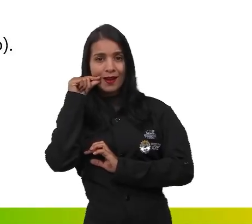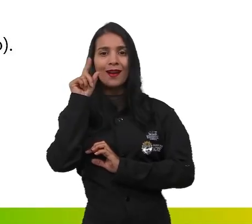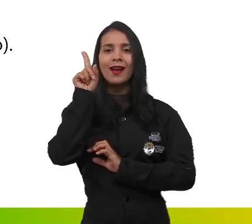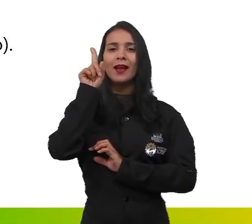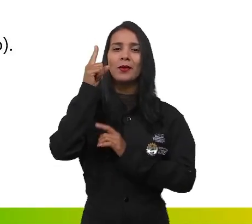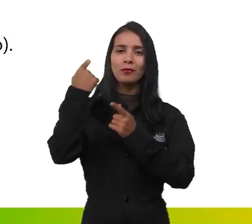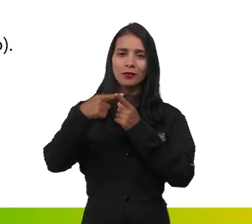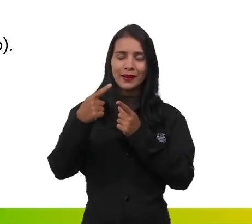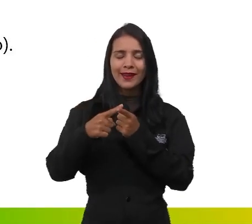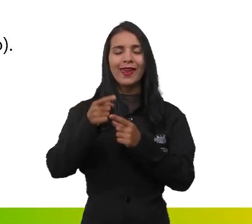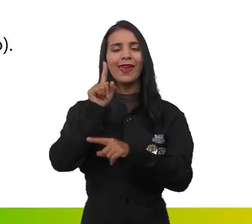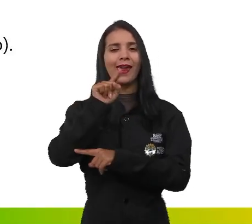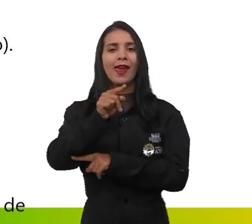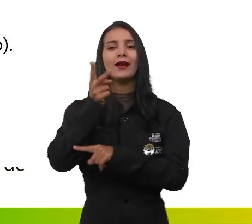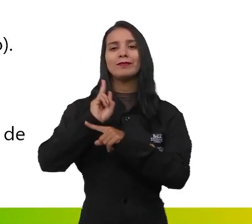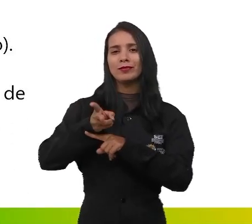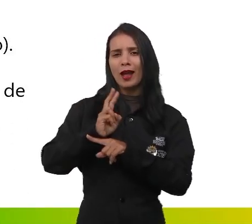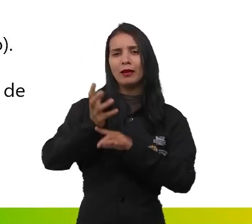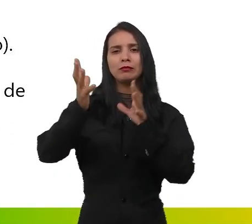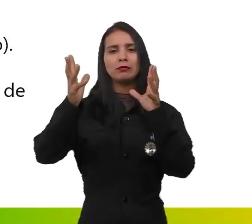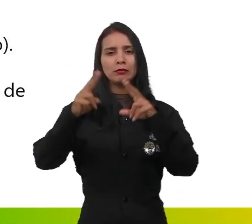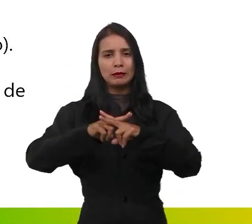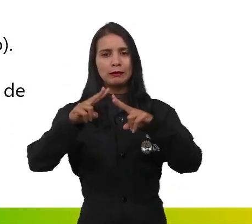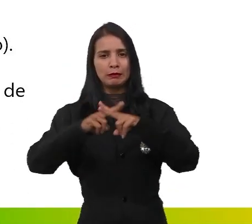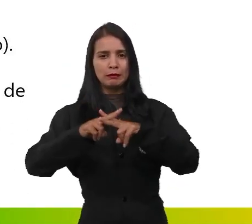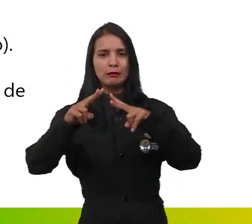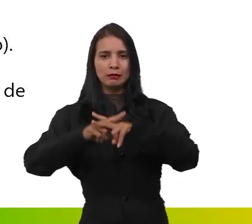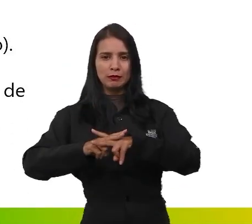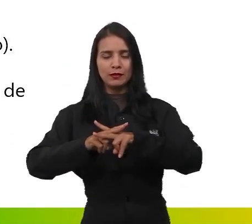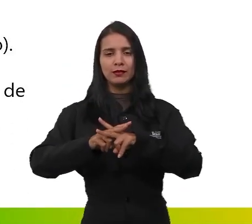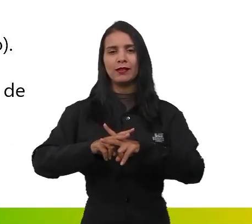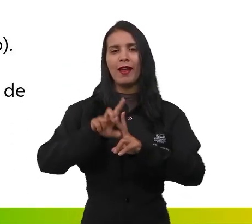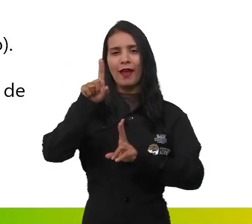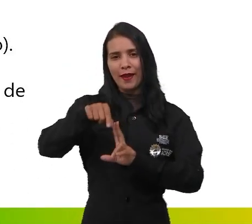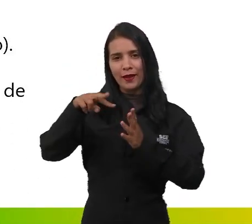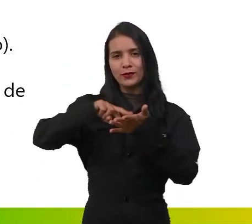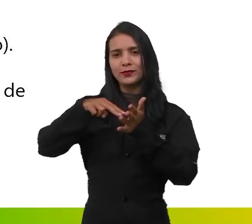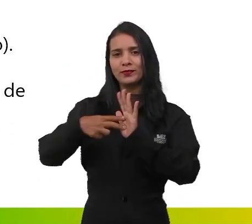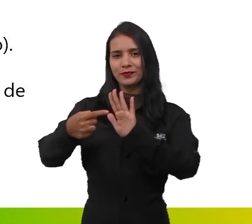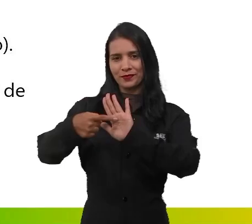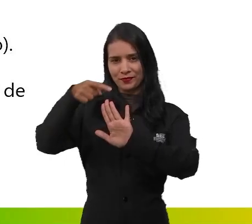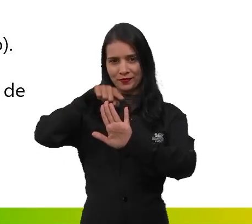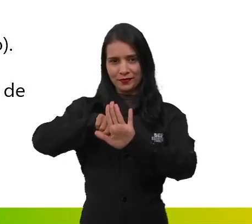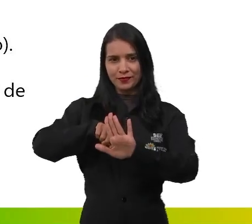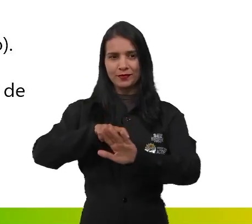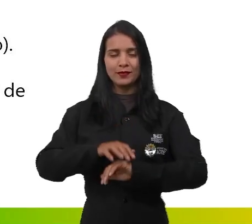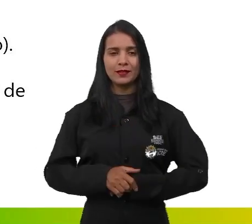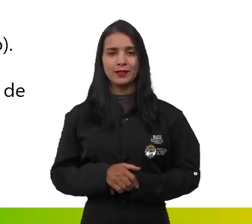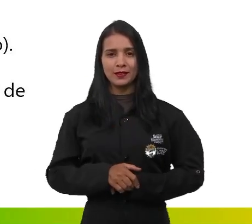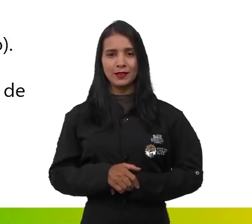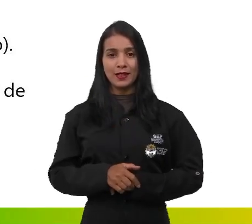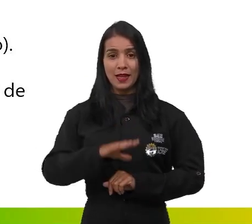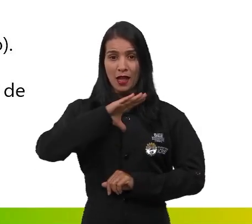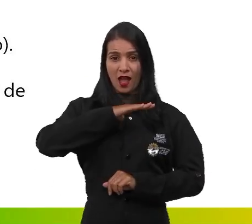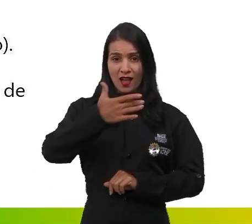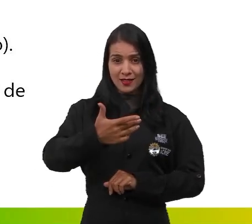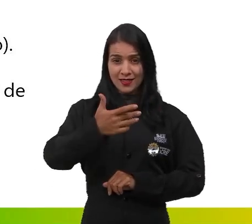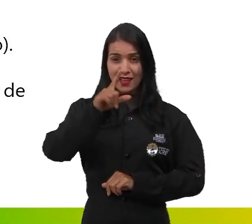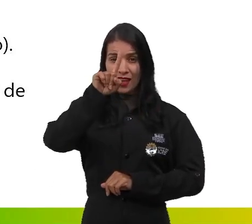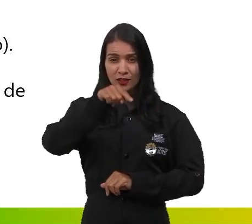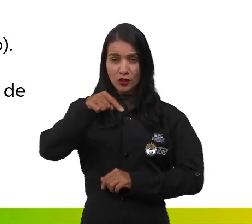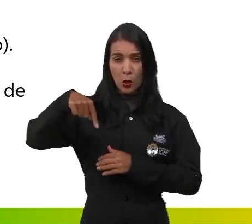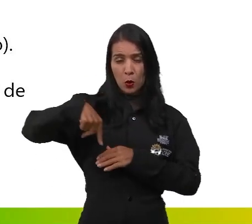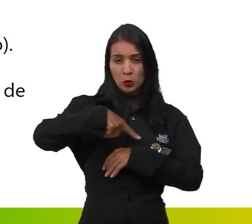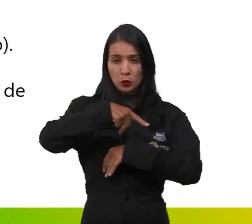brigando constantemente, não se dão bem. La cidade resultou num labirinto, ou seja, um lugar difícil de se